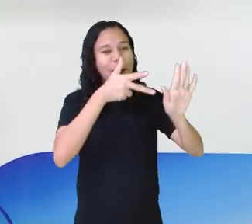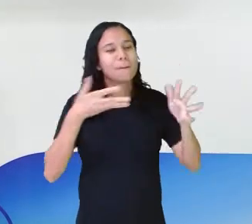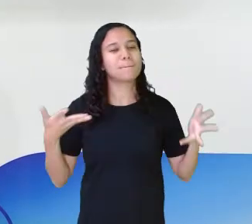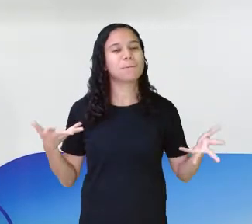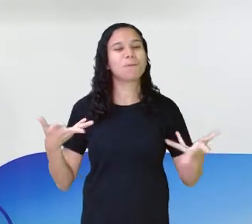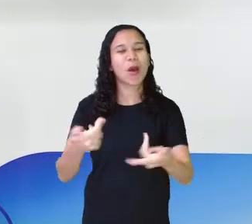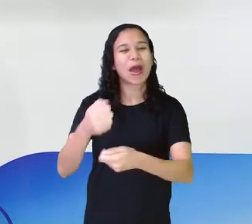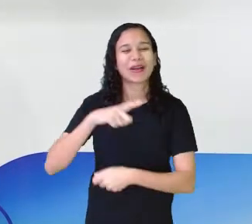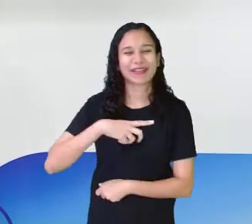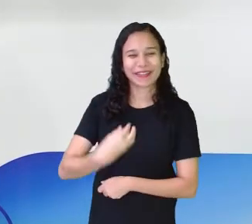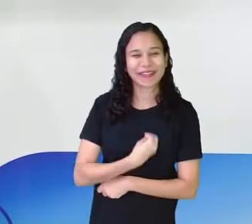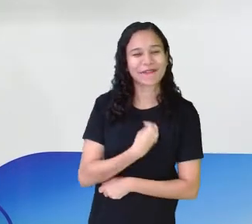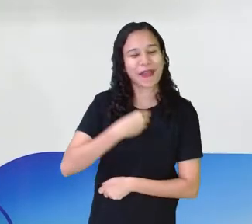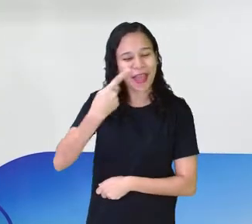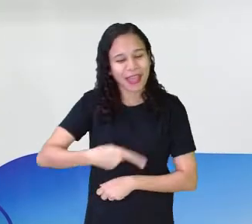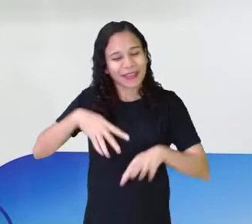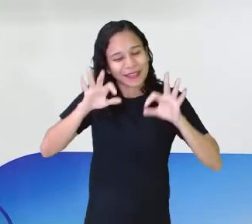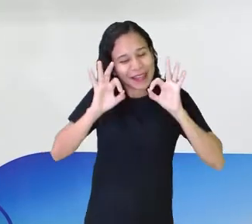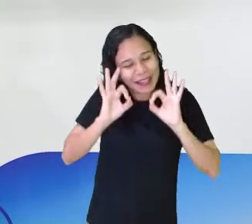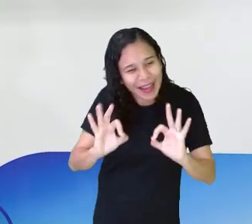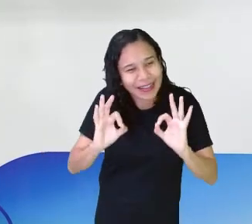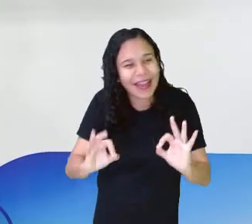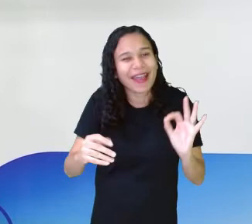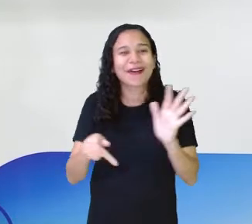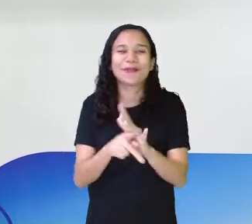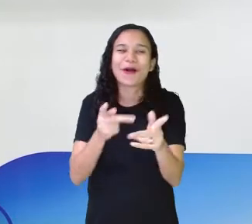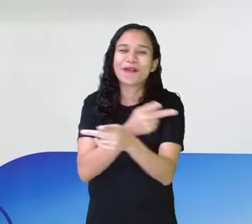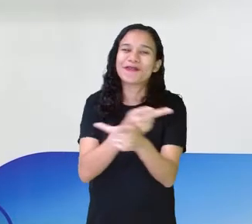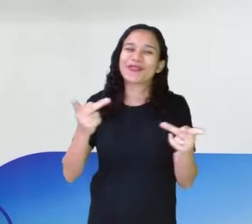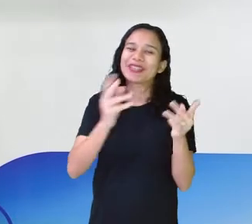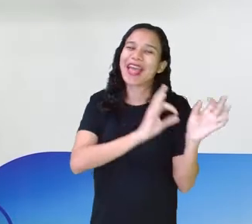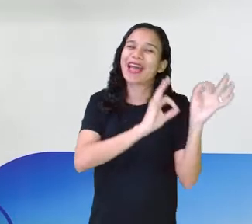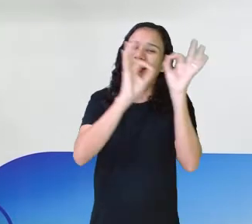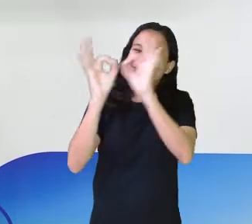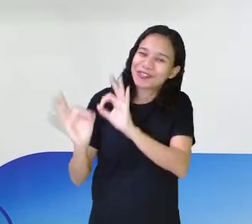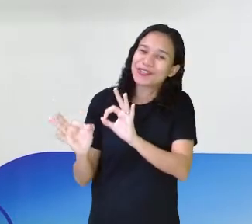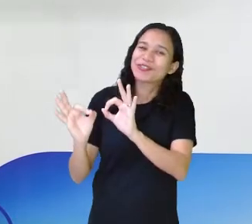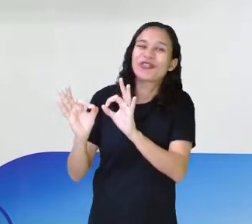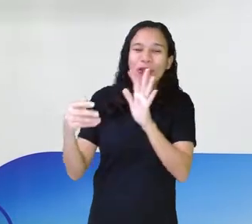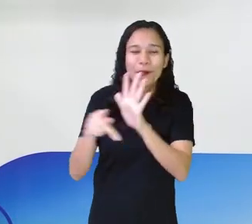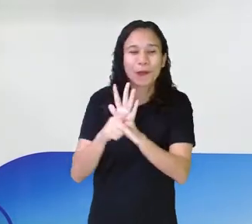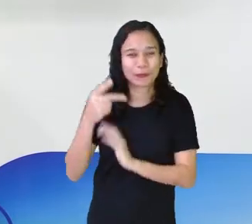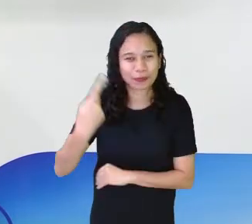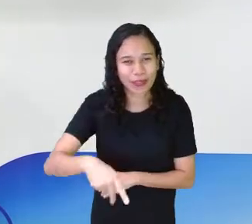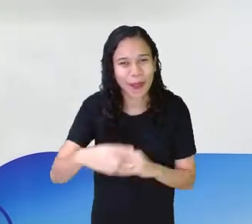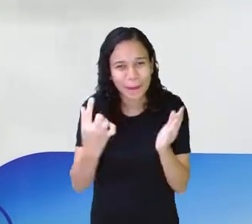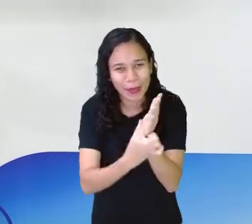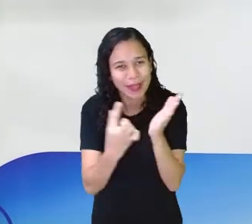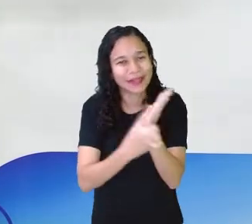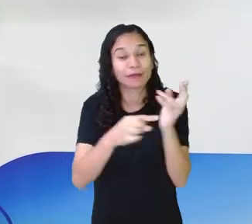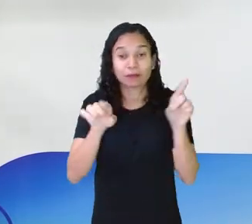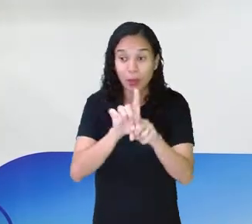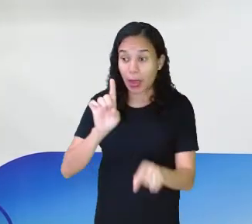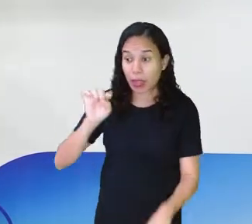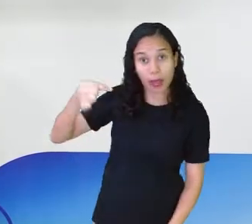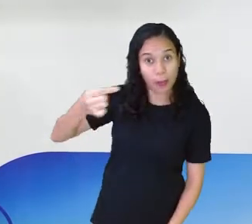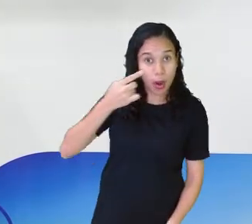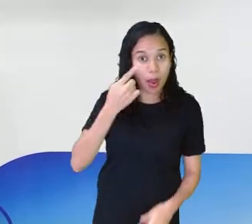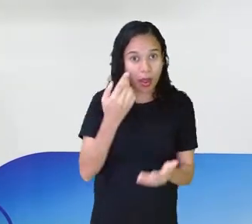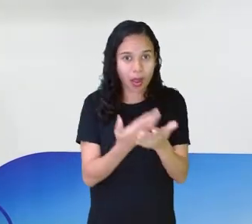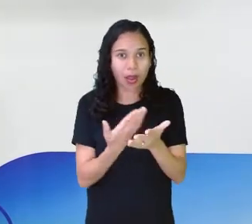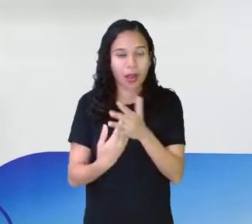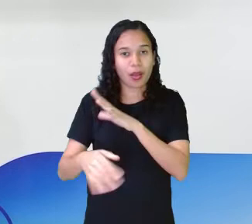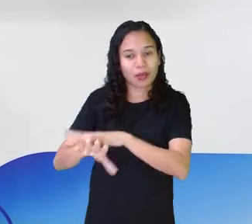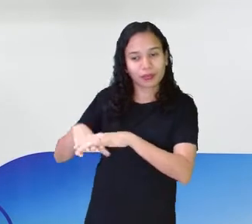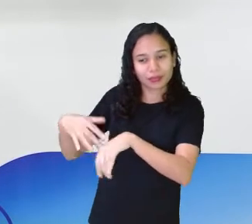maravilhosa, que está garantindo, né, que você esteja assistindo, acompanhando pelo aplicativo. Daqui a pouco a aula vai estar